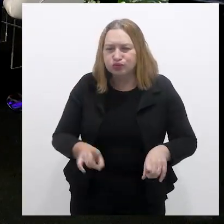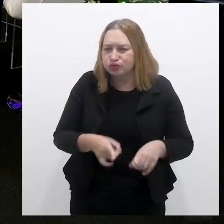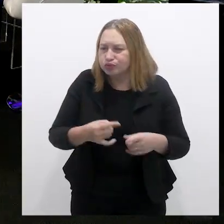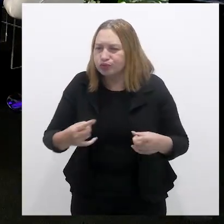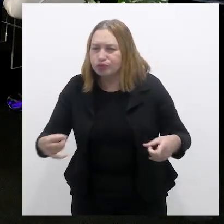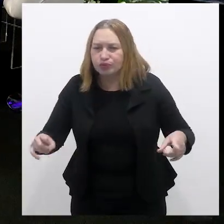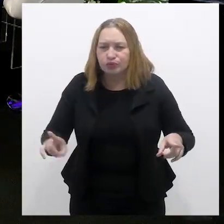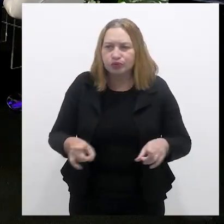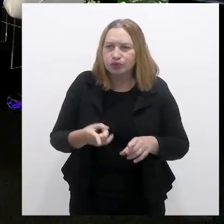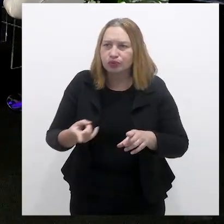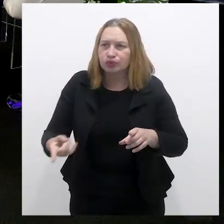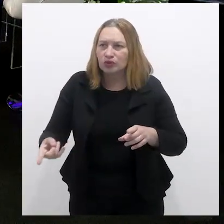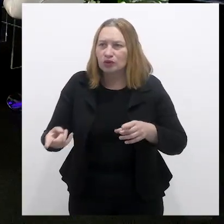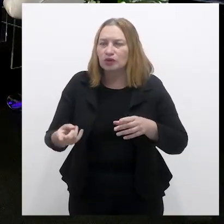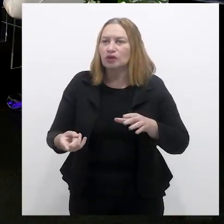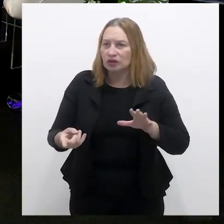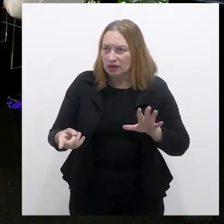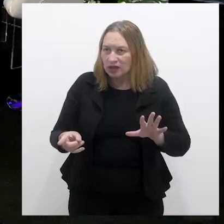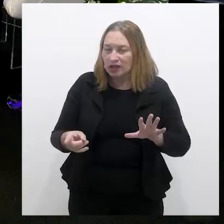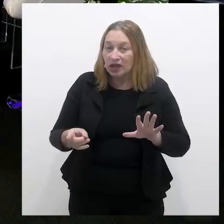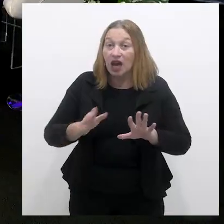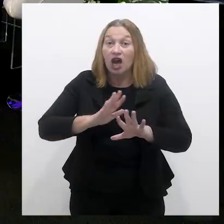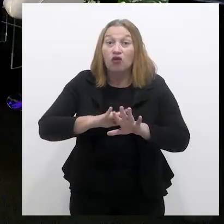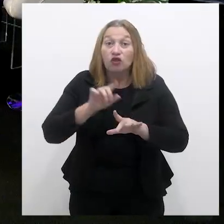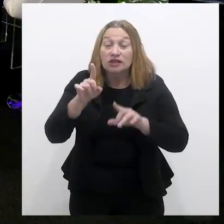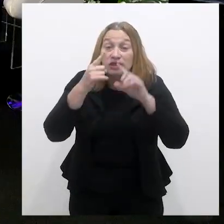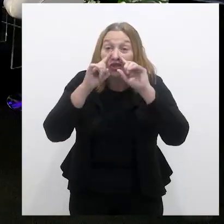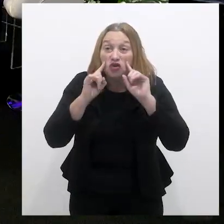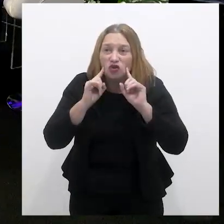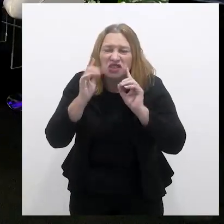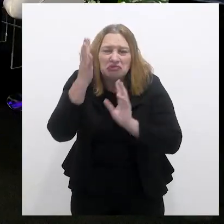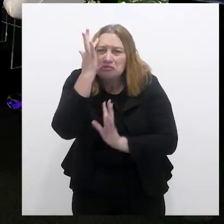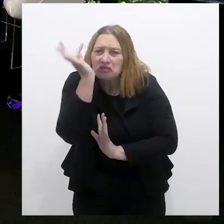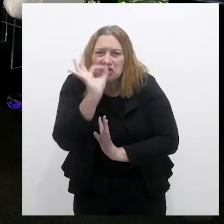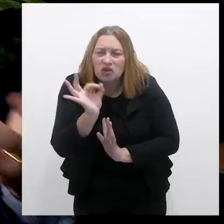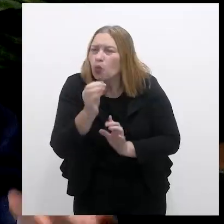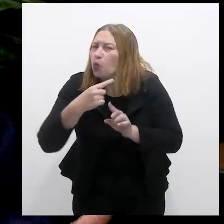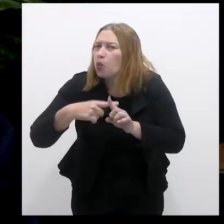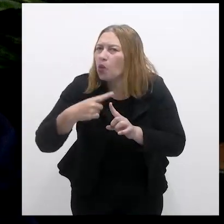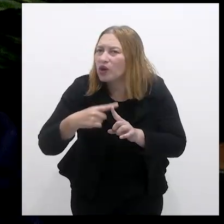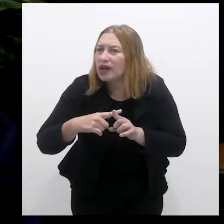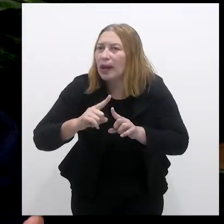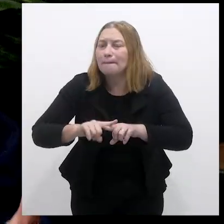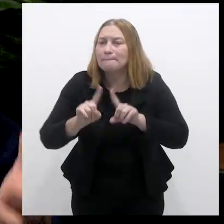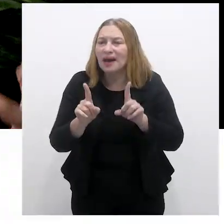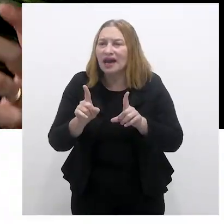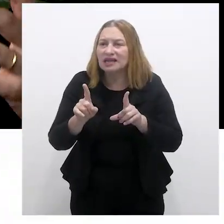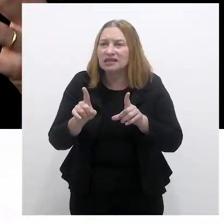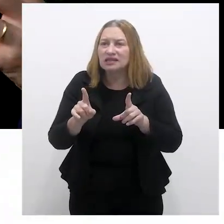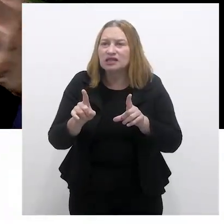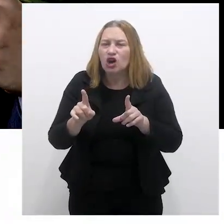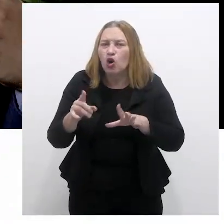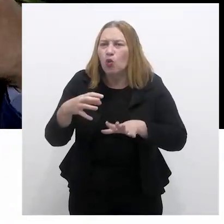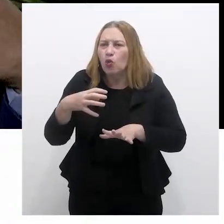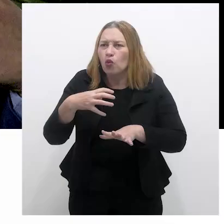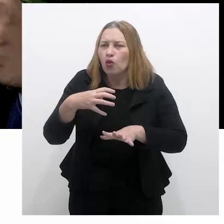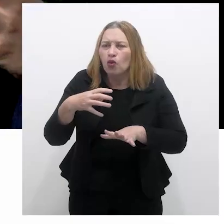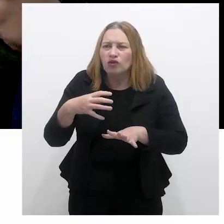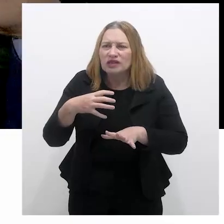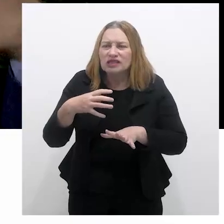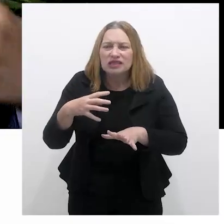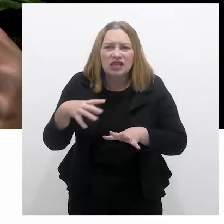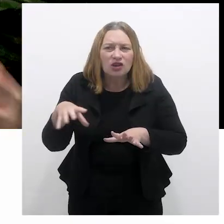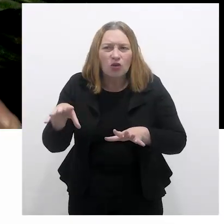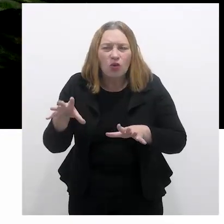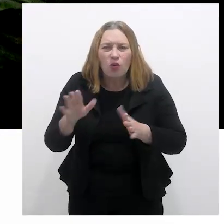forma que, de repente, você está chorando. É verdade. Você não entendeu o porquê. E aquelas trilhas passaram no